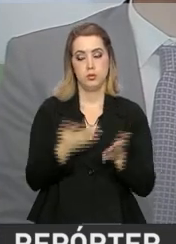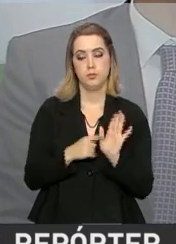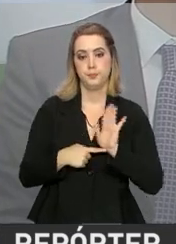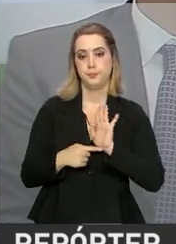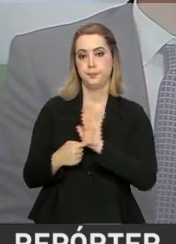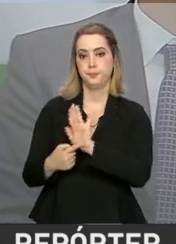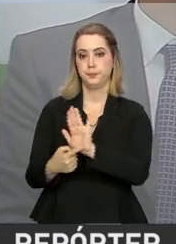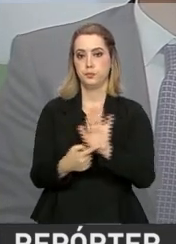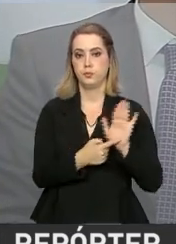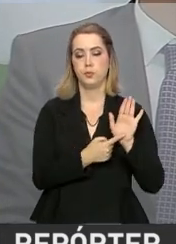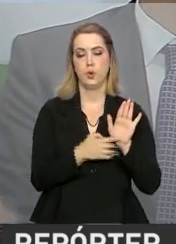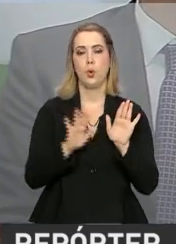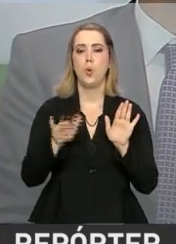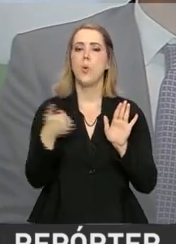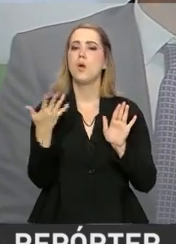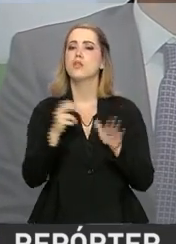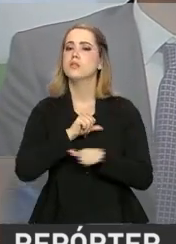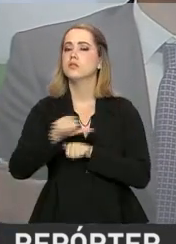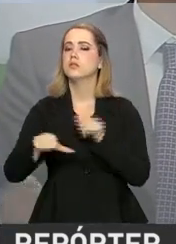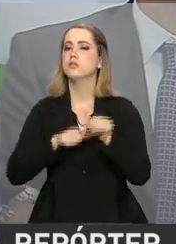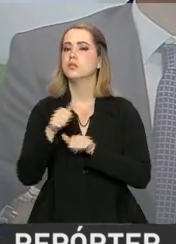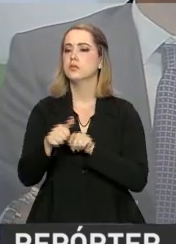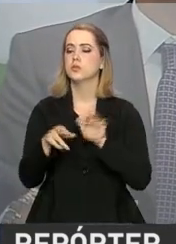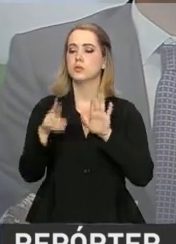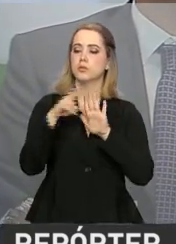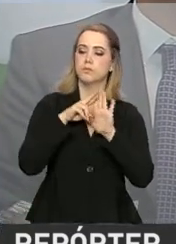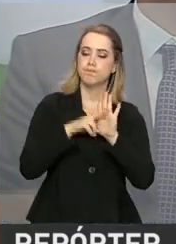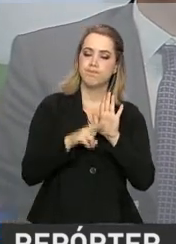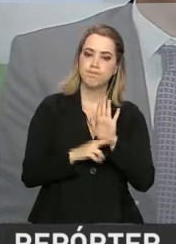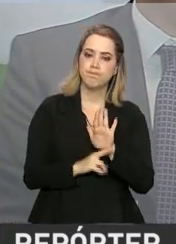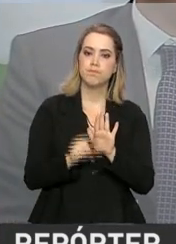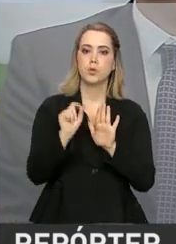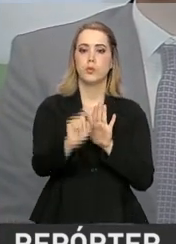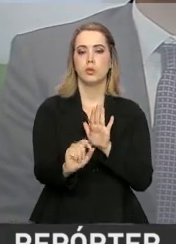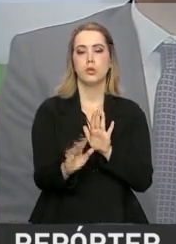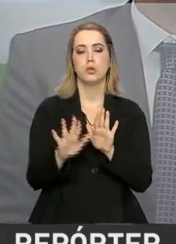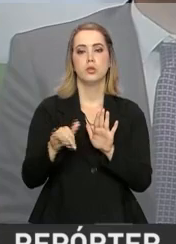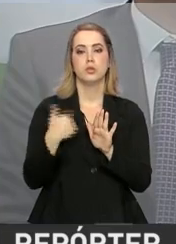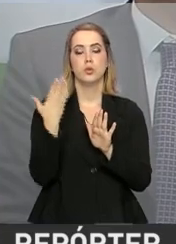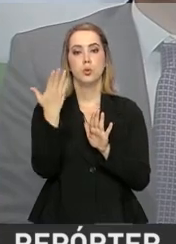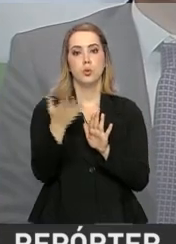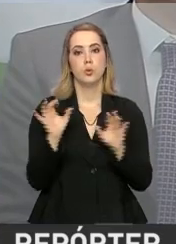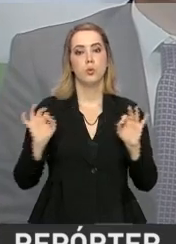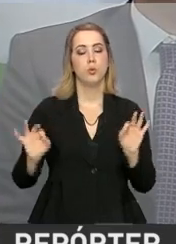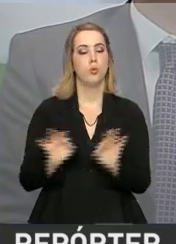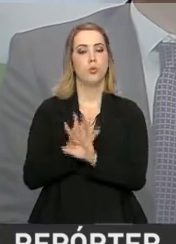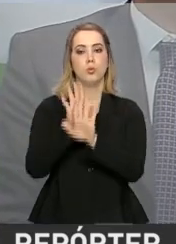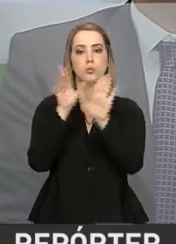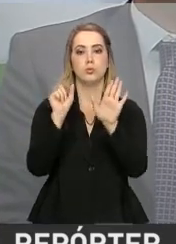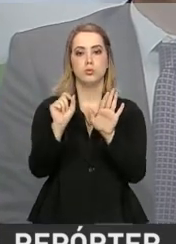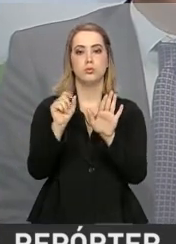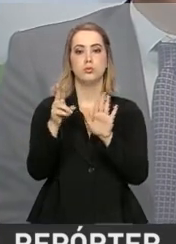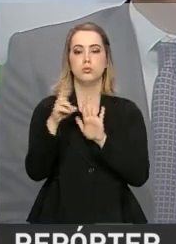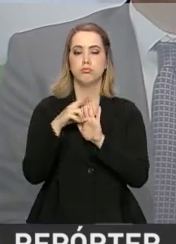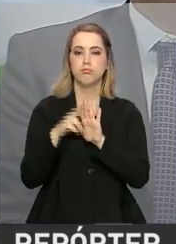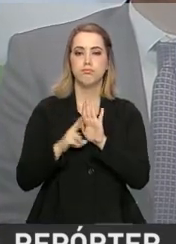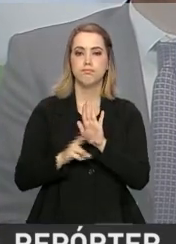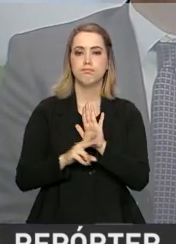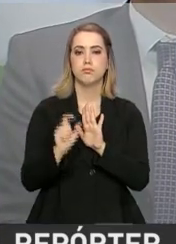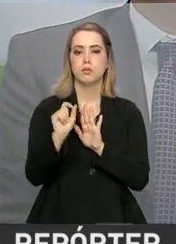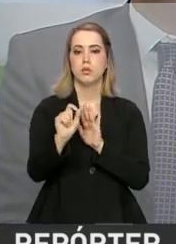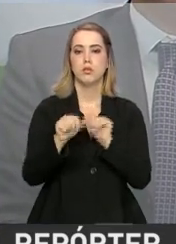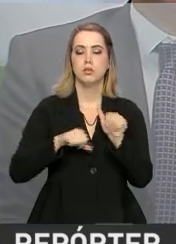as mudanças de natureza regulatória mudanças no padrão de transparência nas mudanças